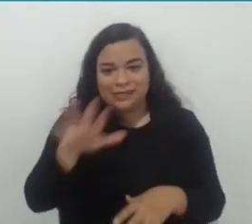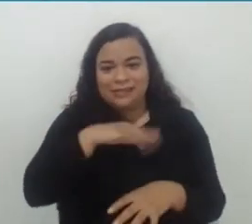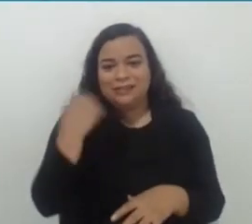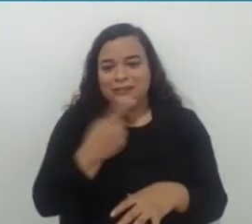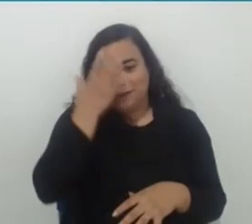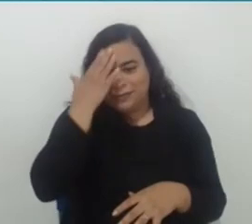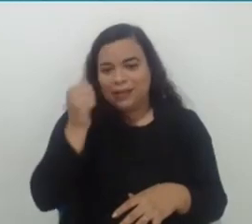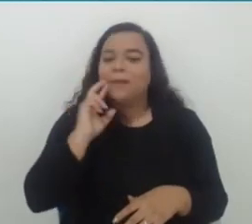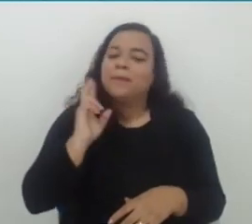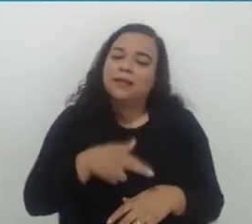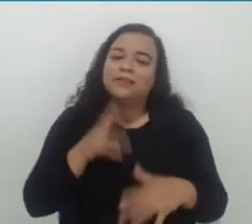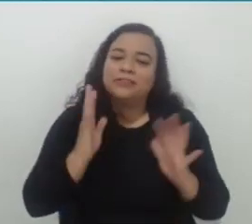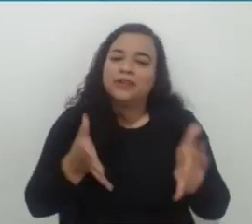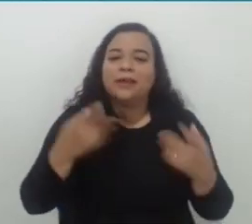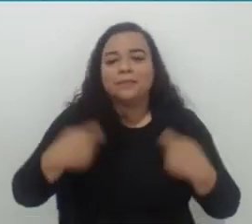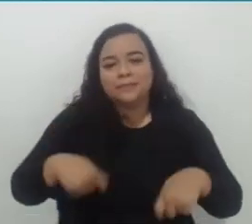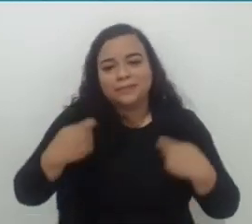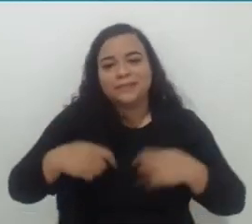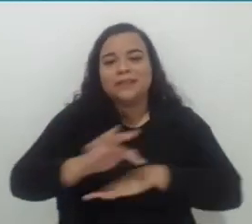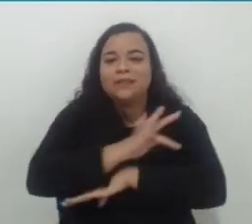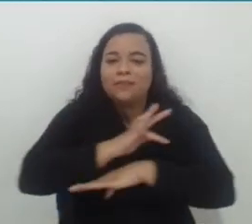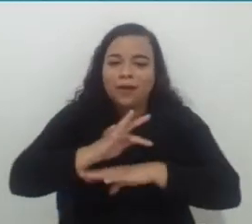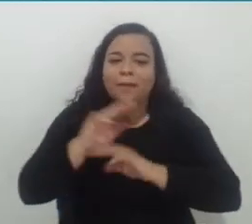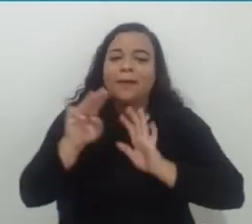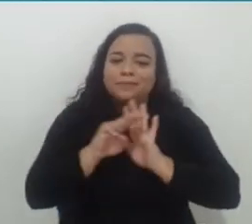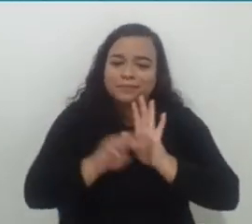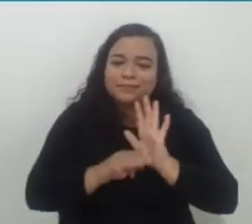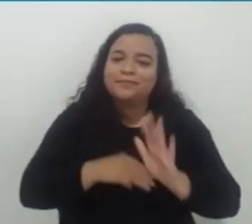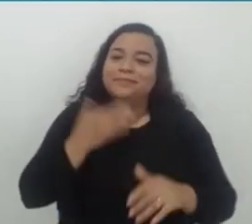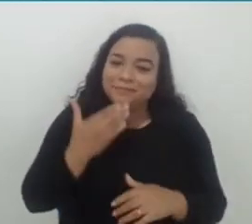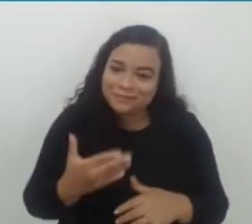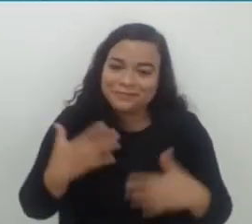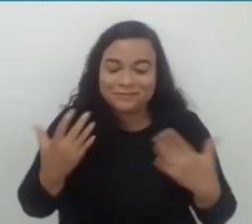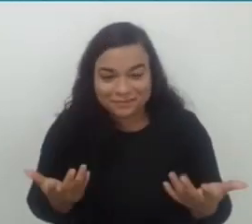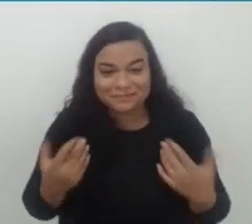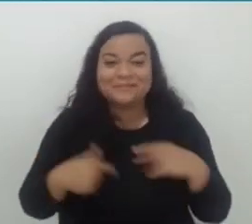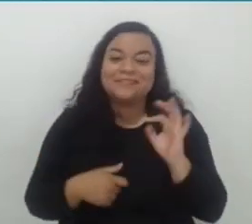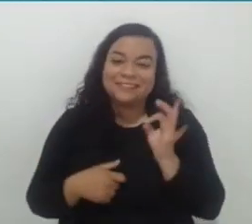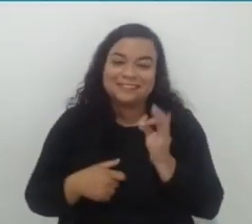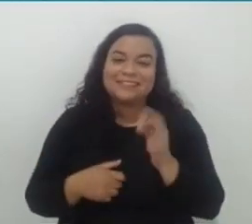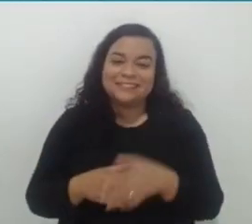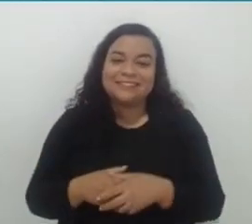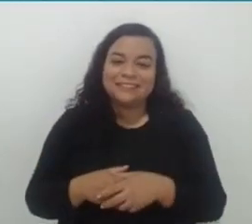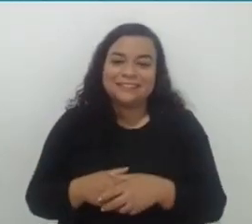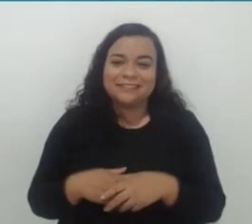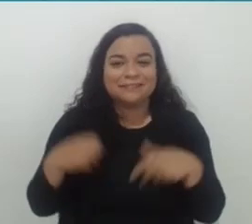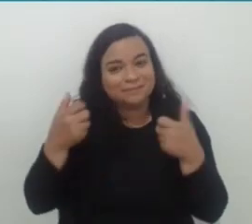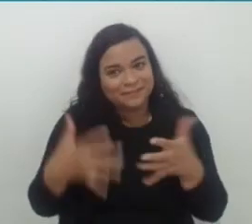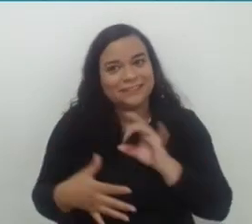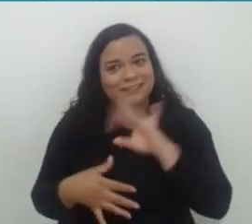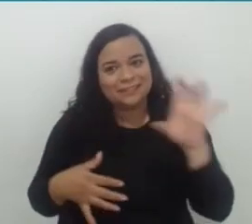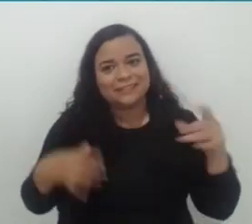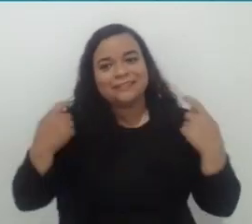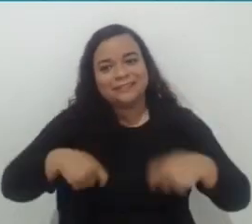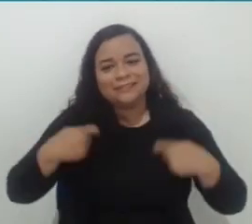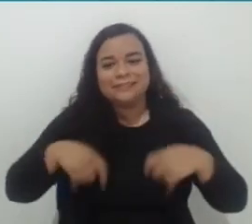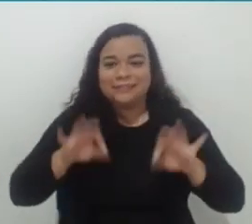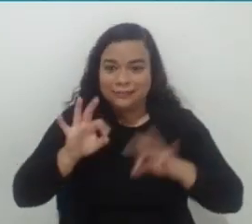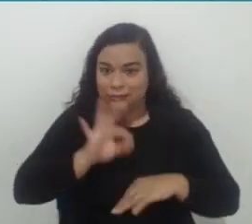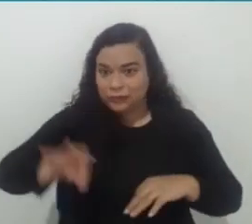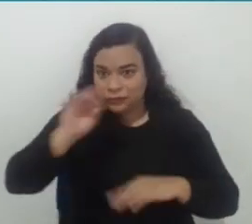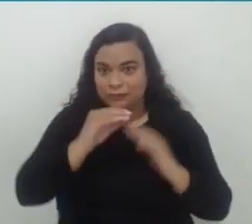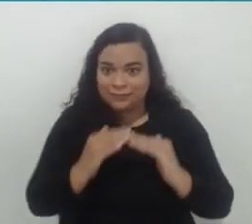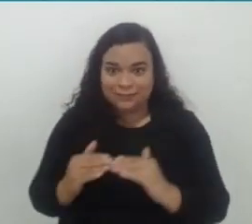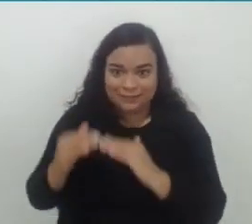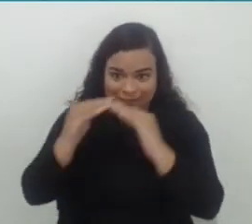mas tem que haver formalmente, não é? É a manifestação dos colegas que eu peço agora. Todos de acordo?